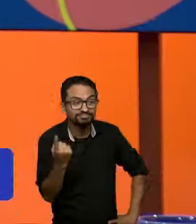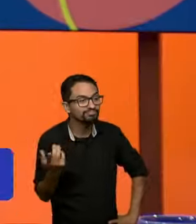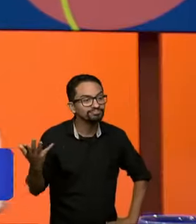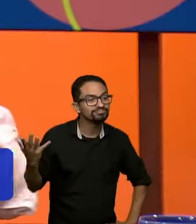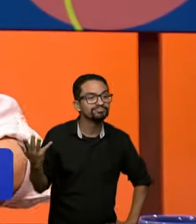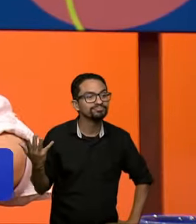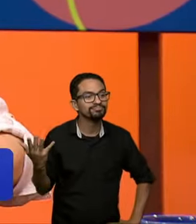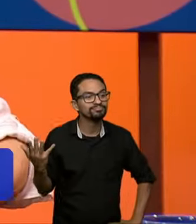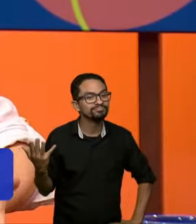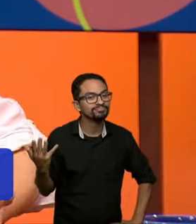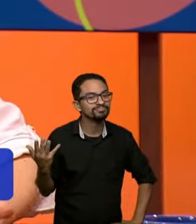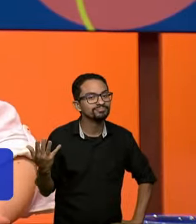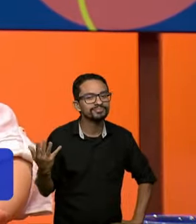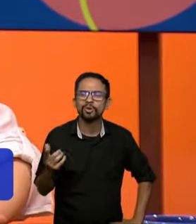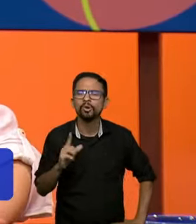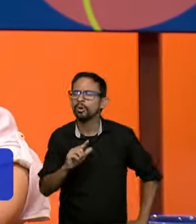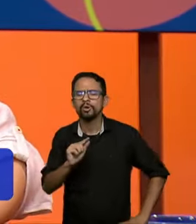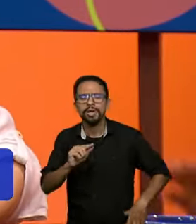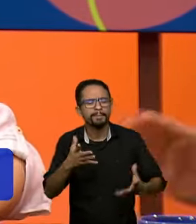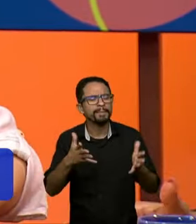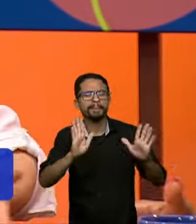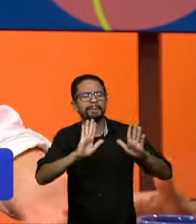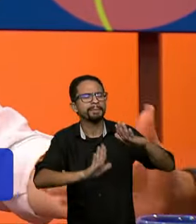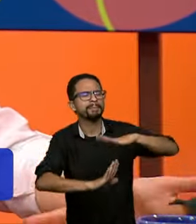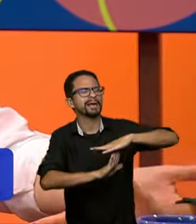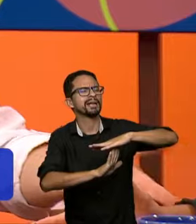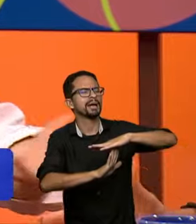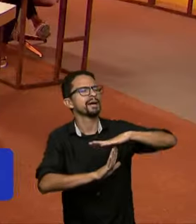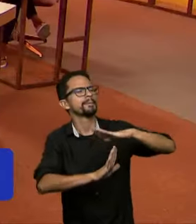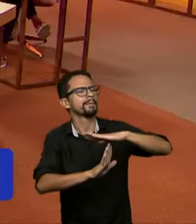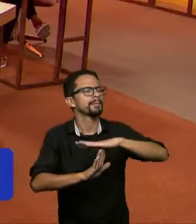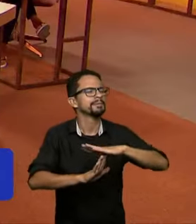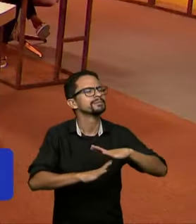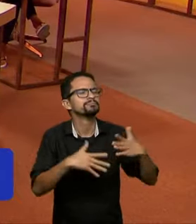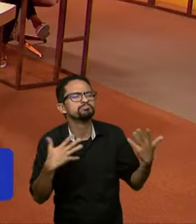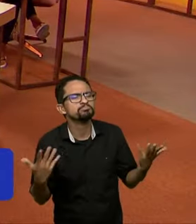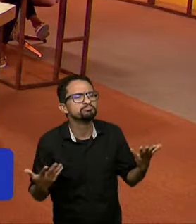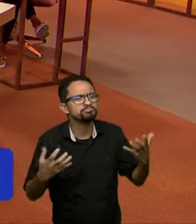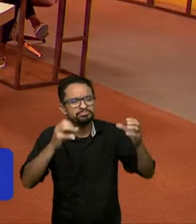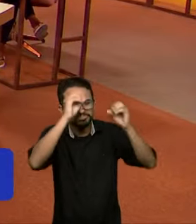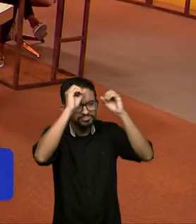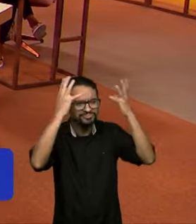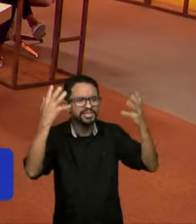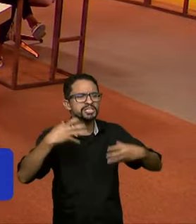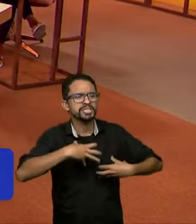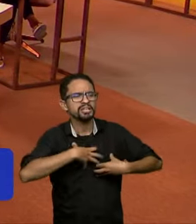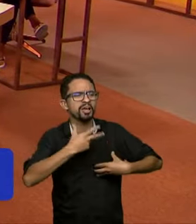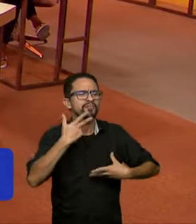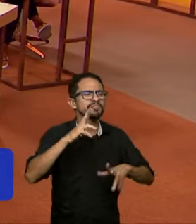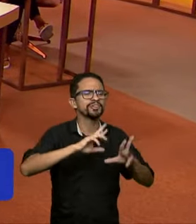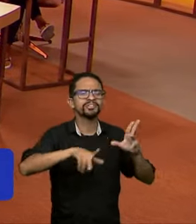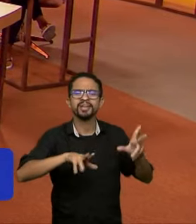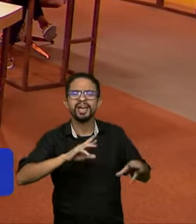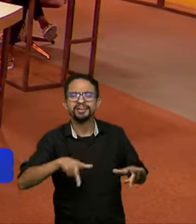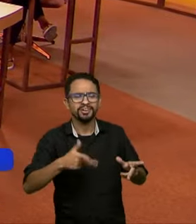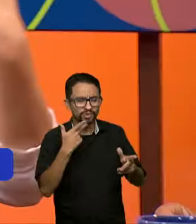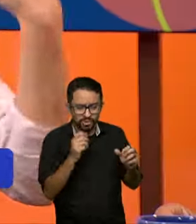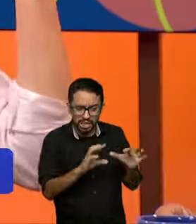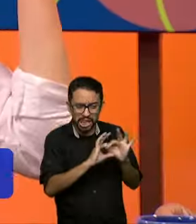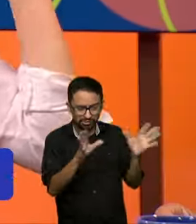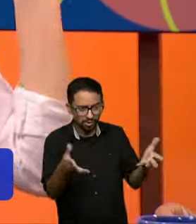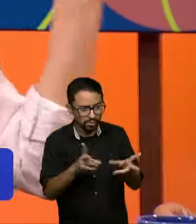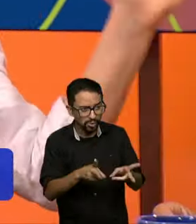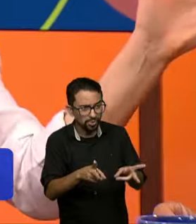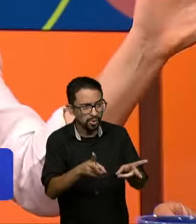O terceiro daí, eu falei, vem cá. Para aí, tem história. O que você está querendo fazer? O que você conta? Pode falar. Eu